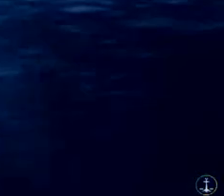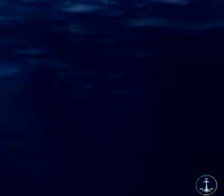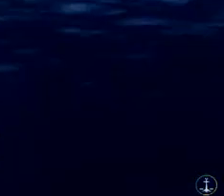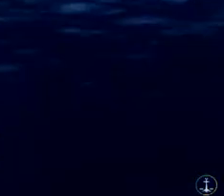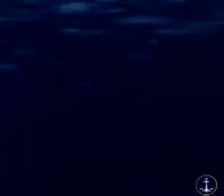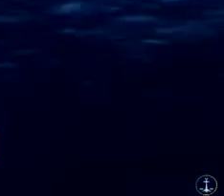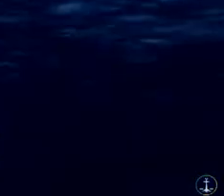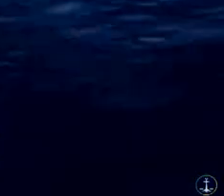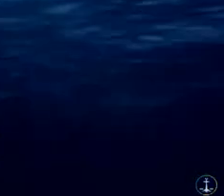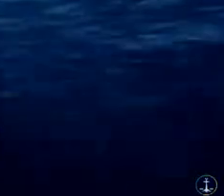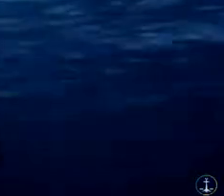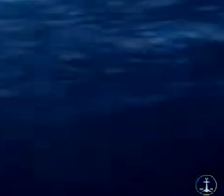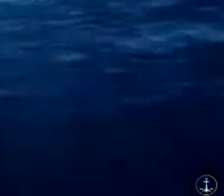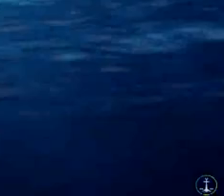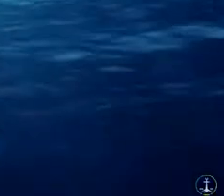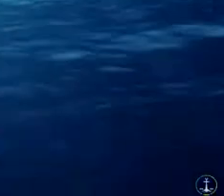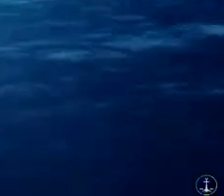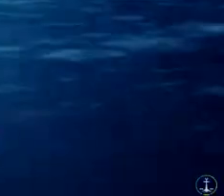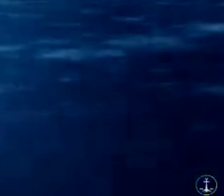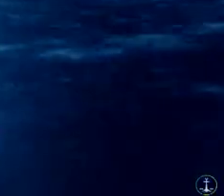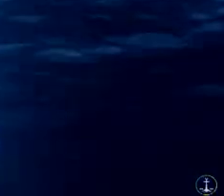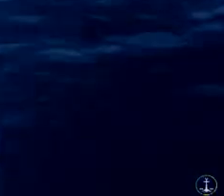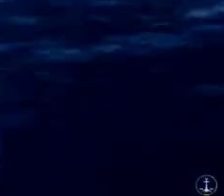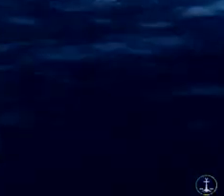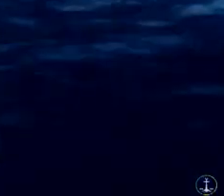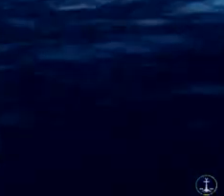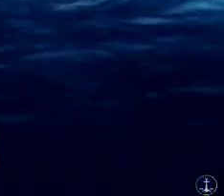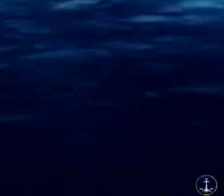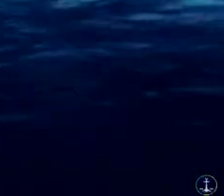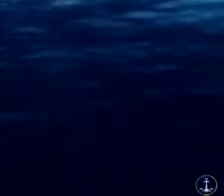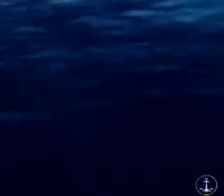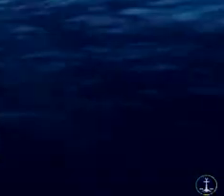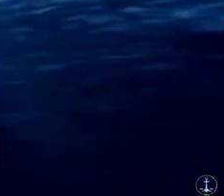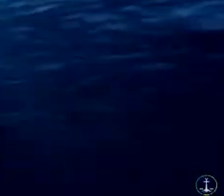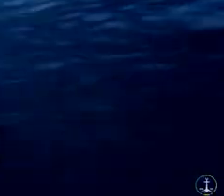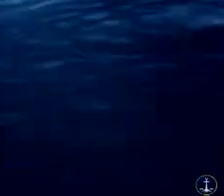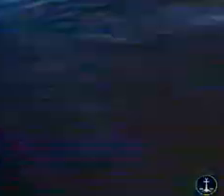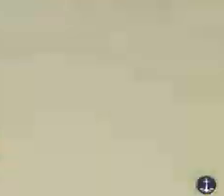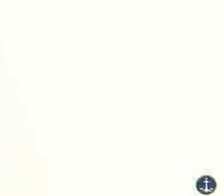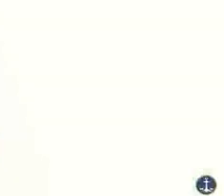extensa área marítima de nossa responsabilidade, a Amazônia Azul.